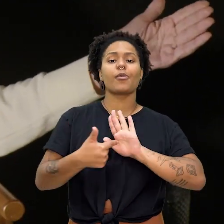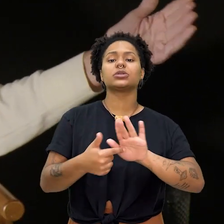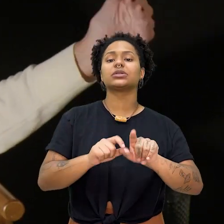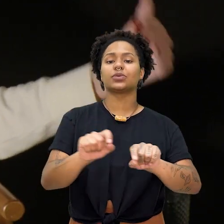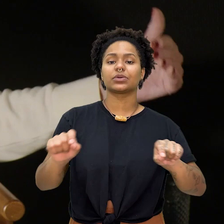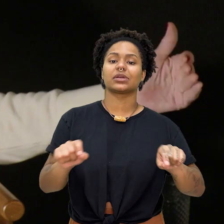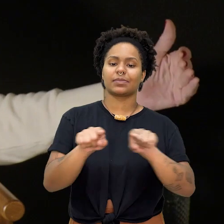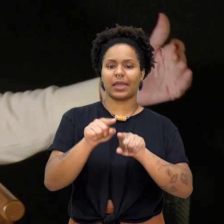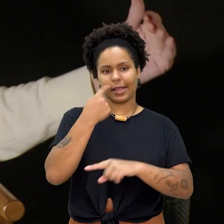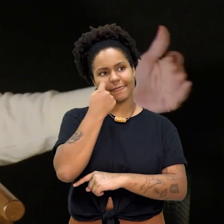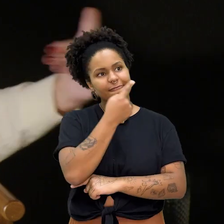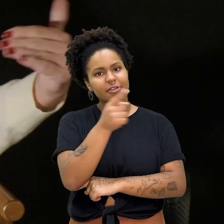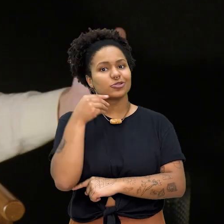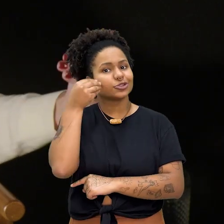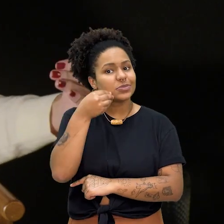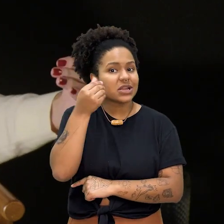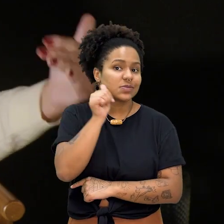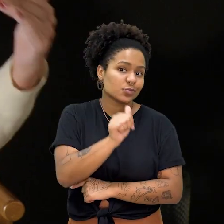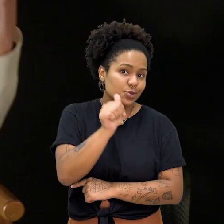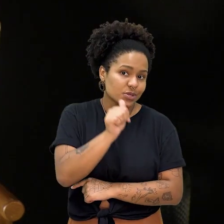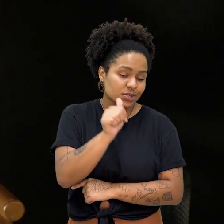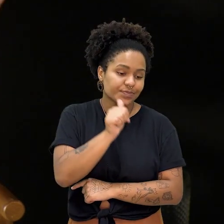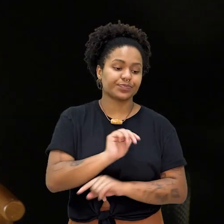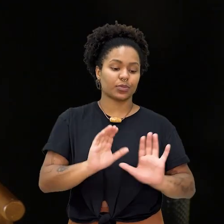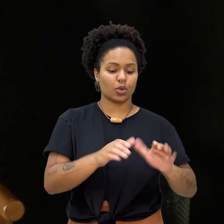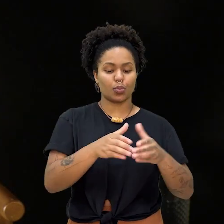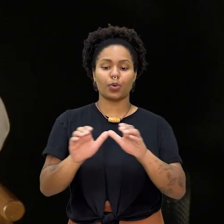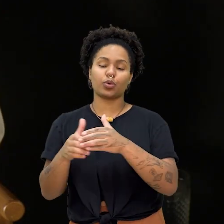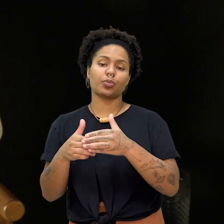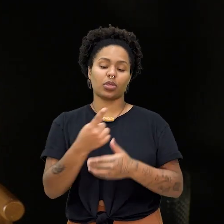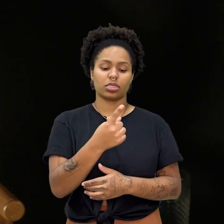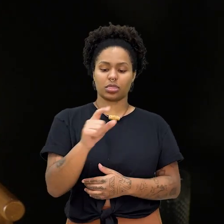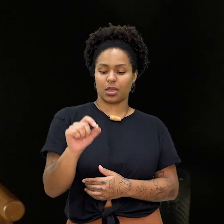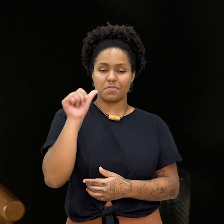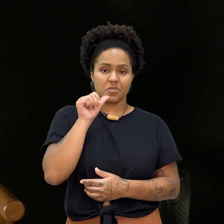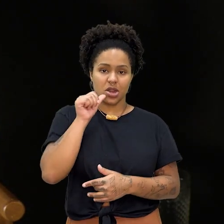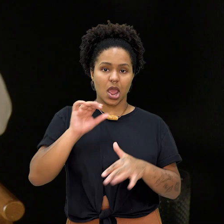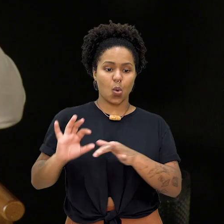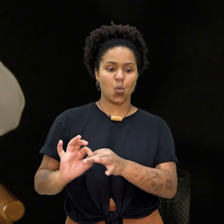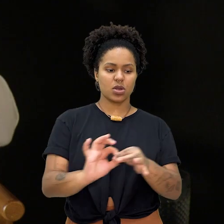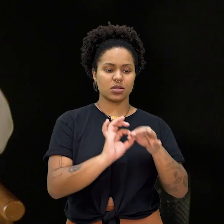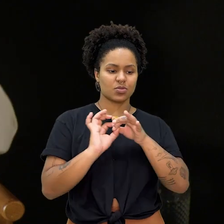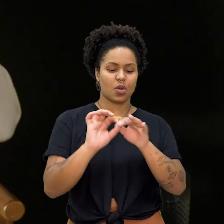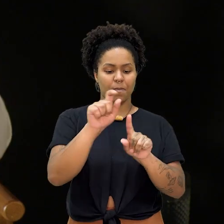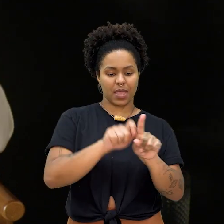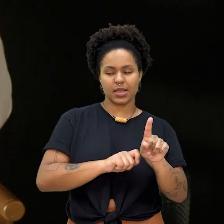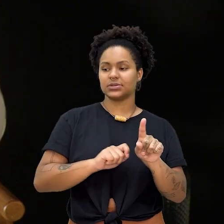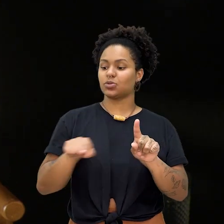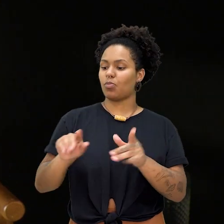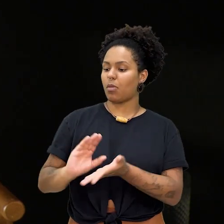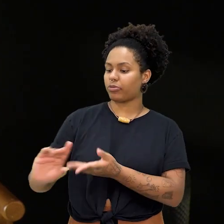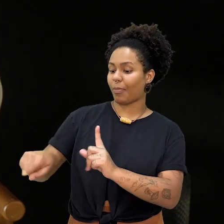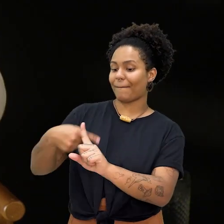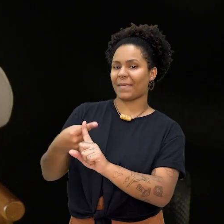mostra também, e o que a gente viu foi a experiência com mulheres, grupos de 10 mulheres se unindo para cada mês uma